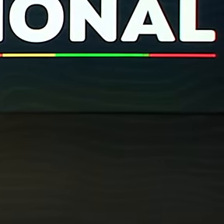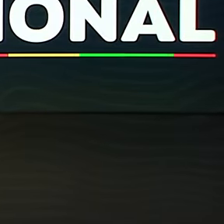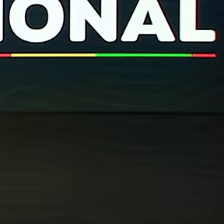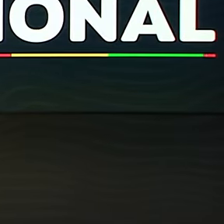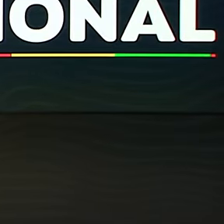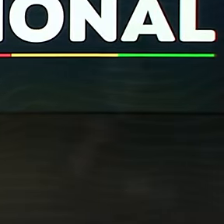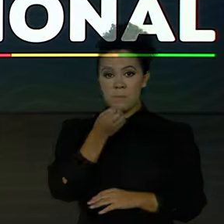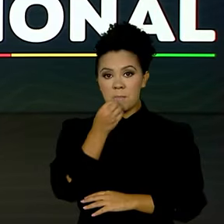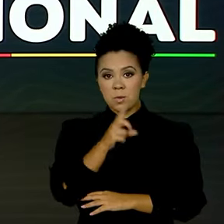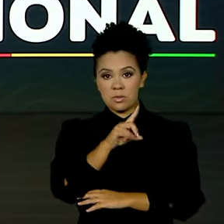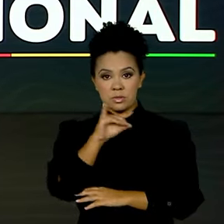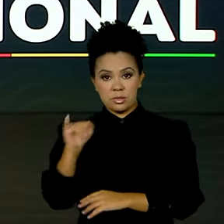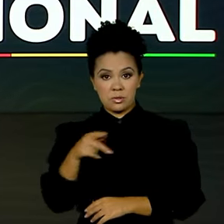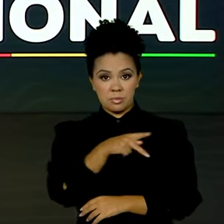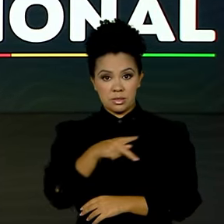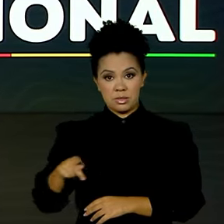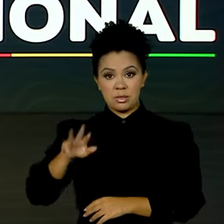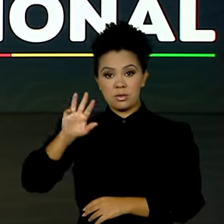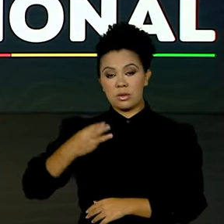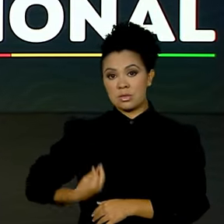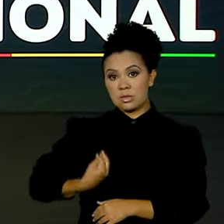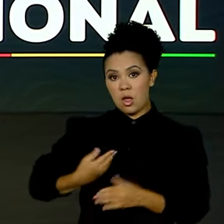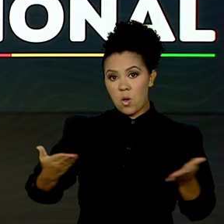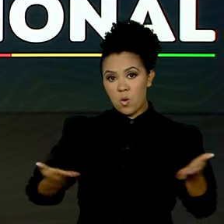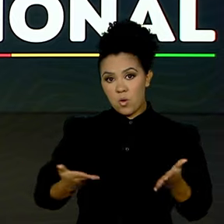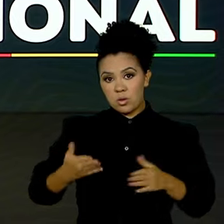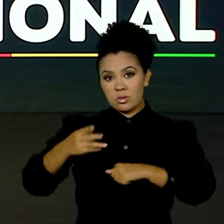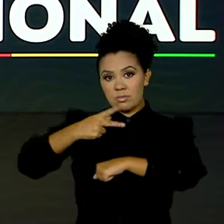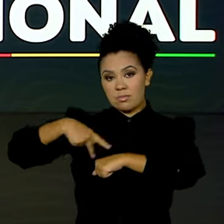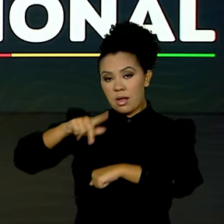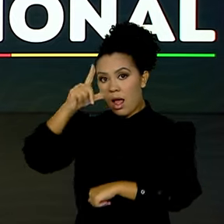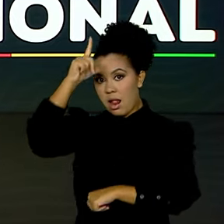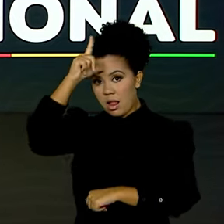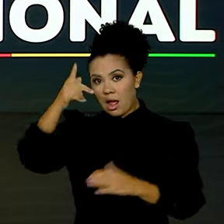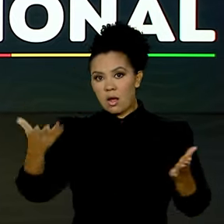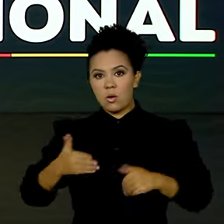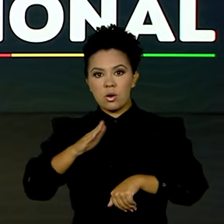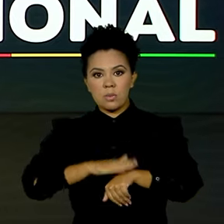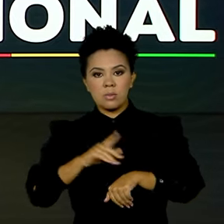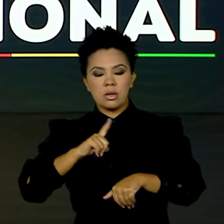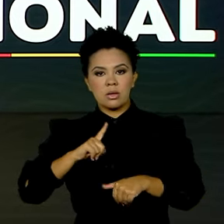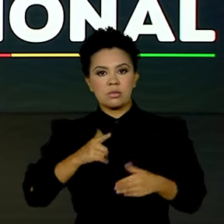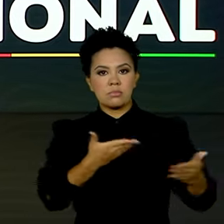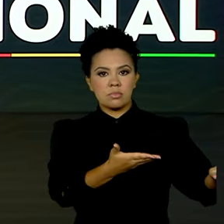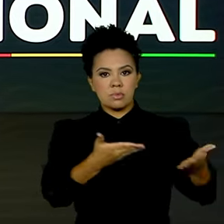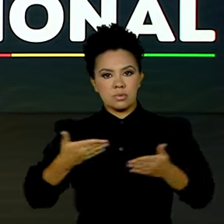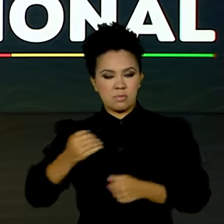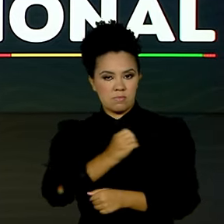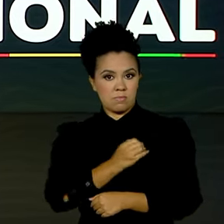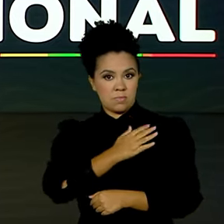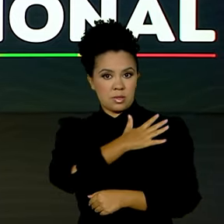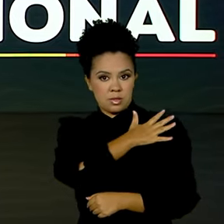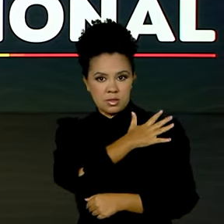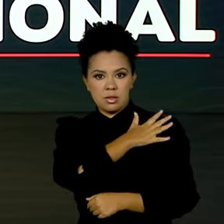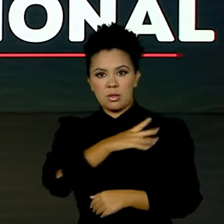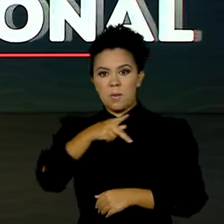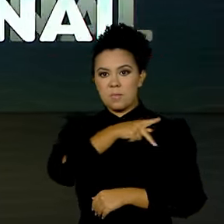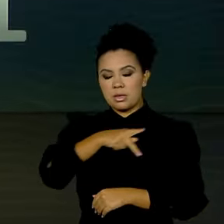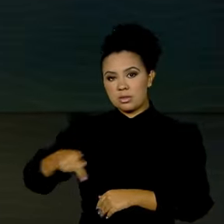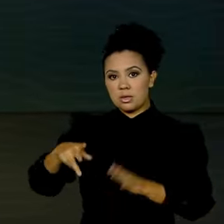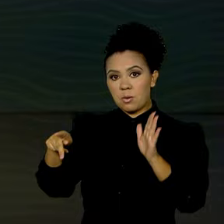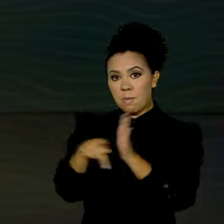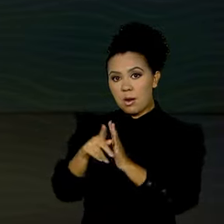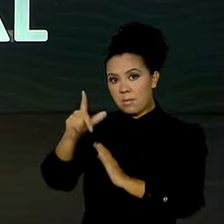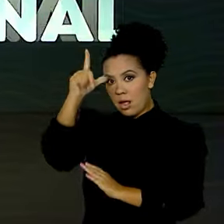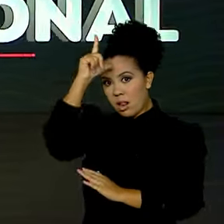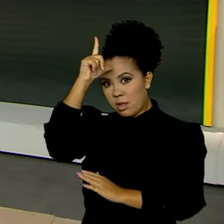Olá, bom dia. O presidente Lula está hoje na Alemanha. Neste momento, ele é recebido com honras militares pelo presidente alemão